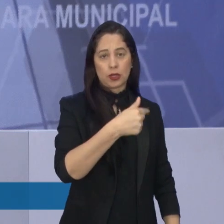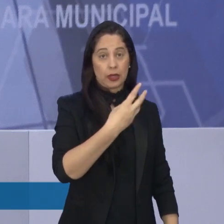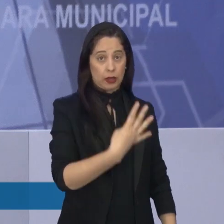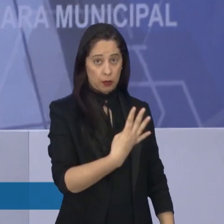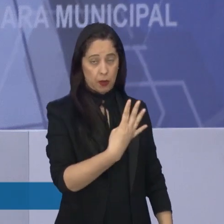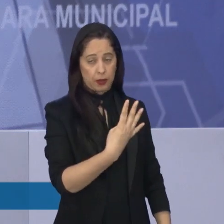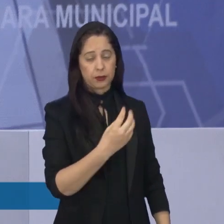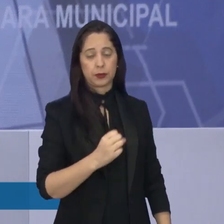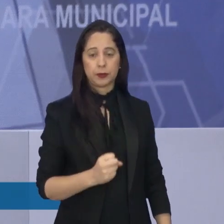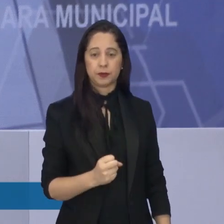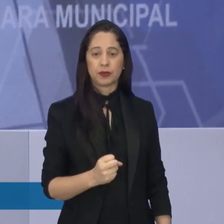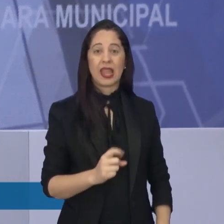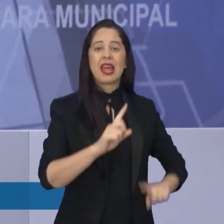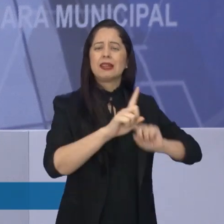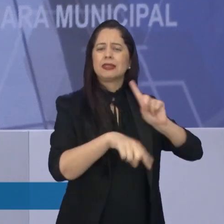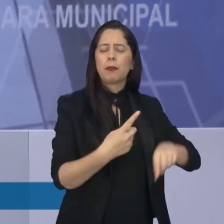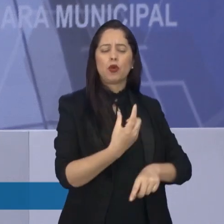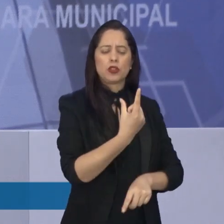1974. Em